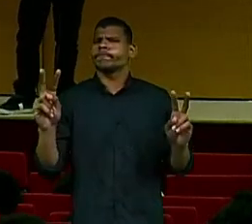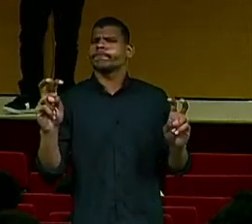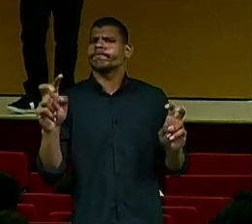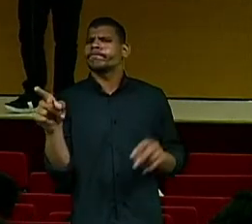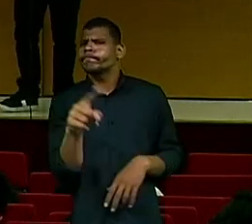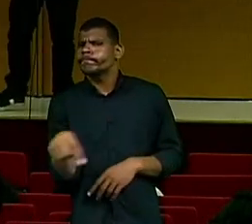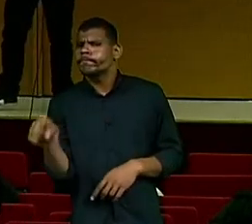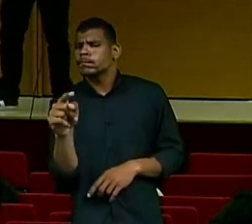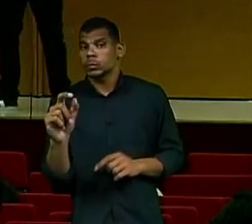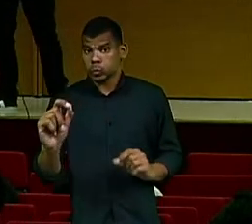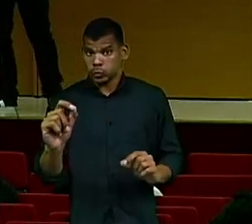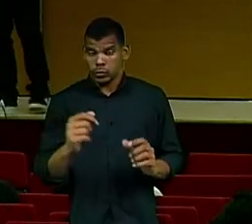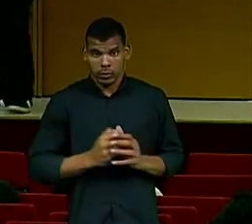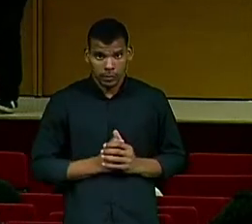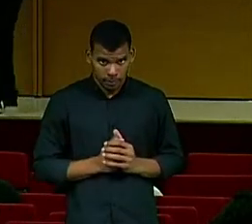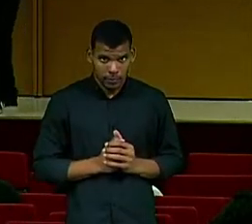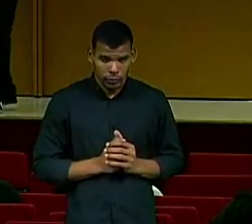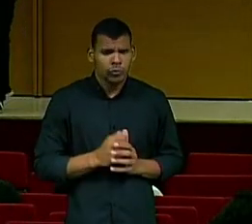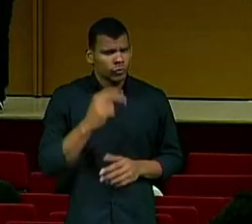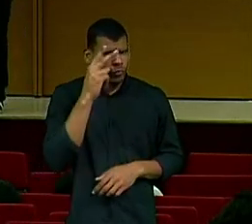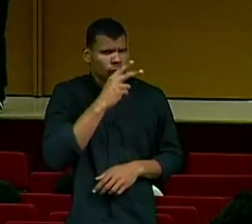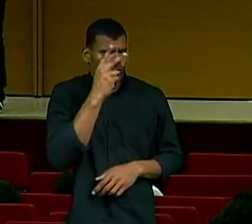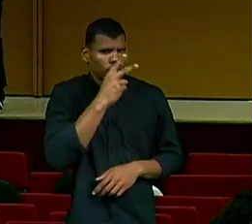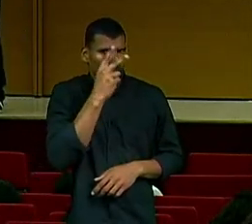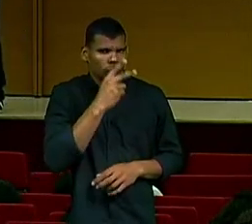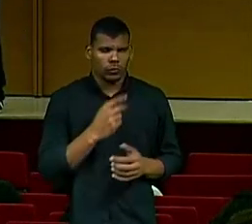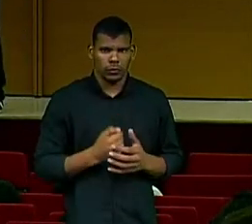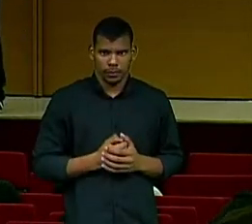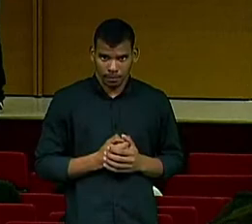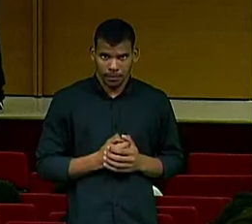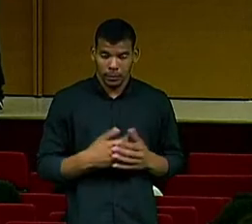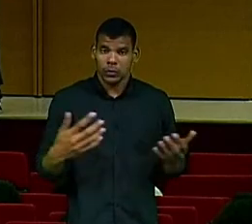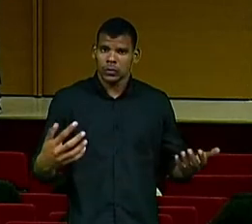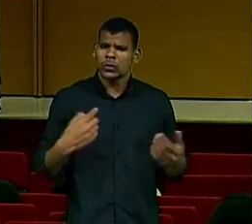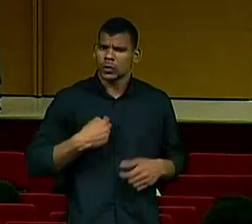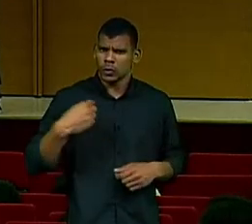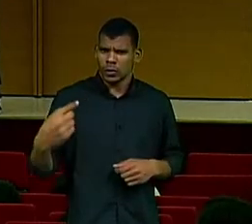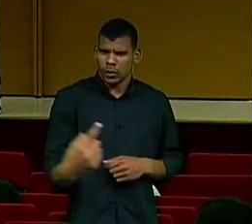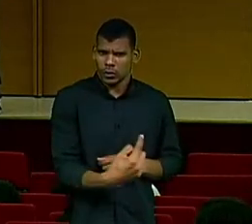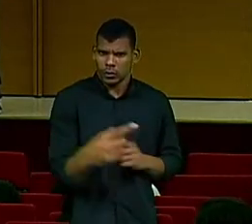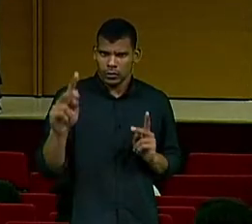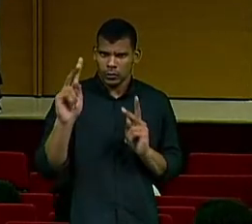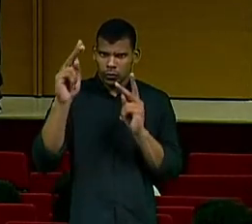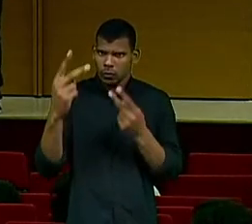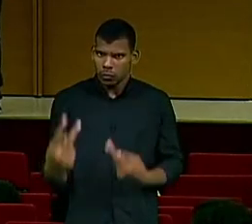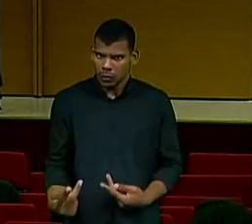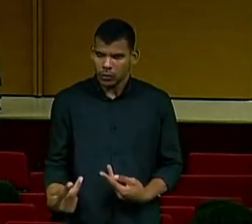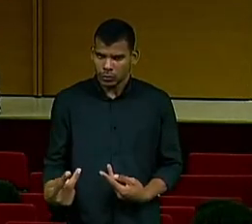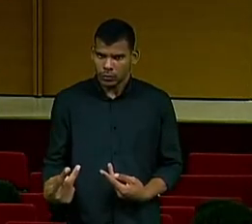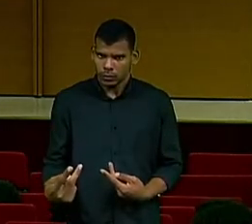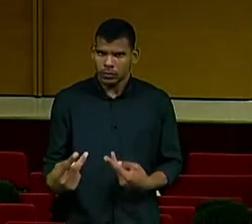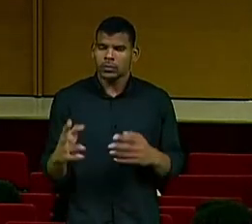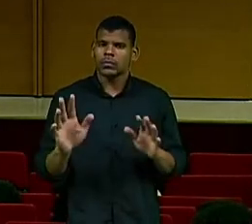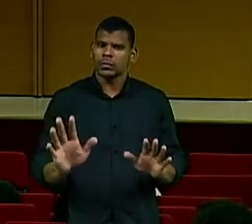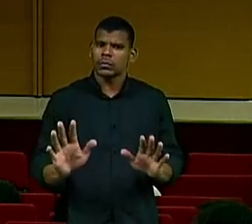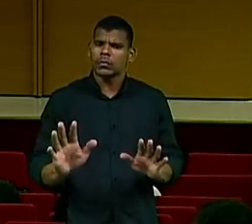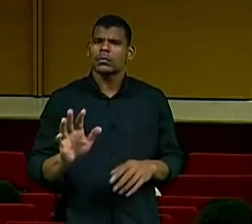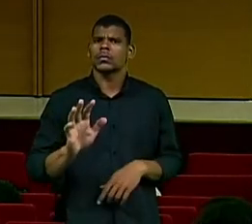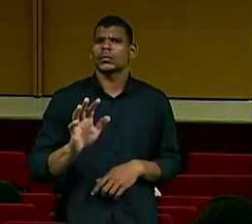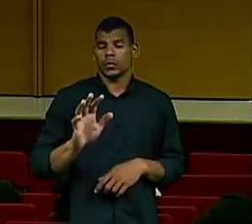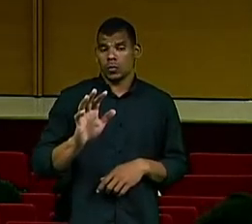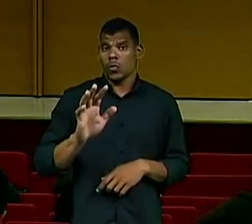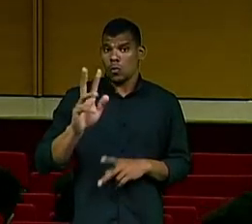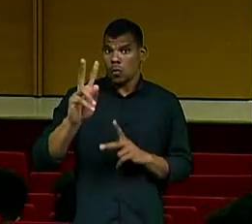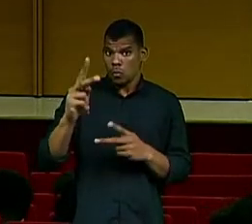o ser humano para que ele chegue os cientista para que ele chegue no Ponto